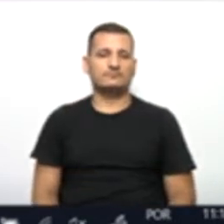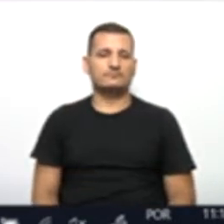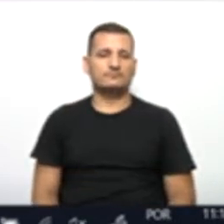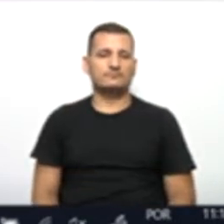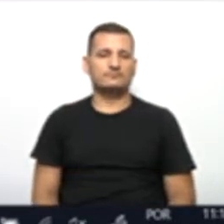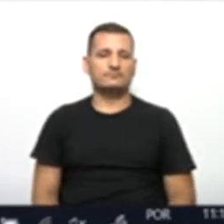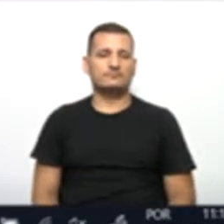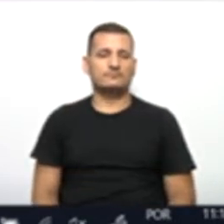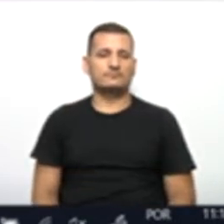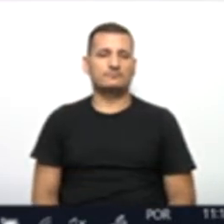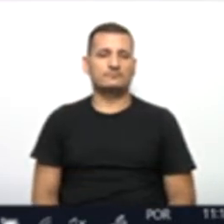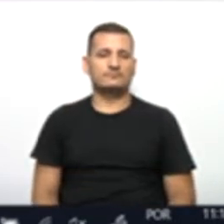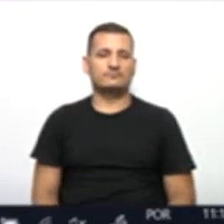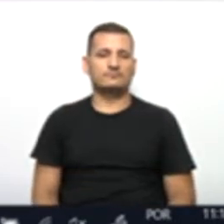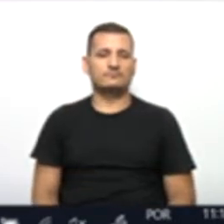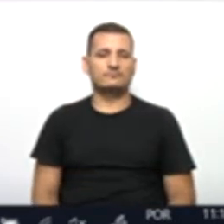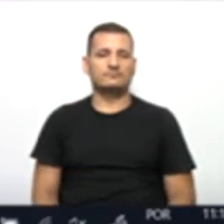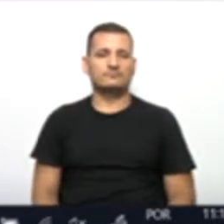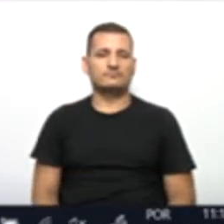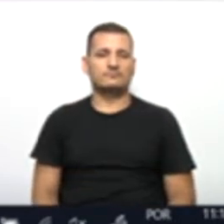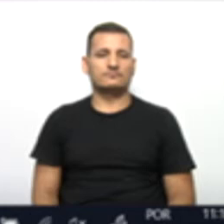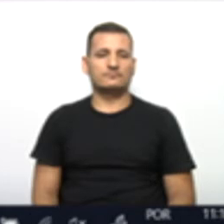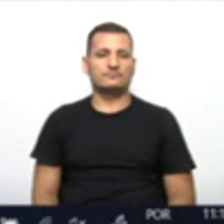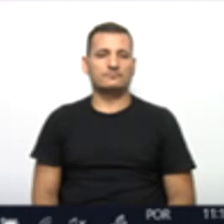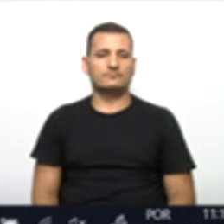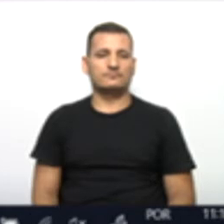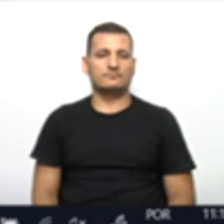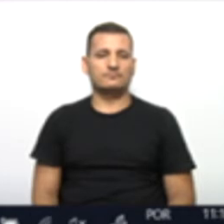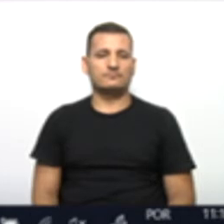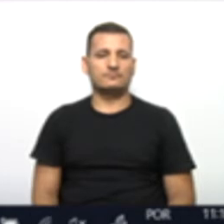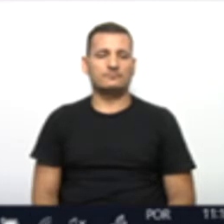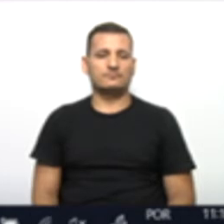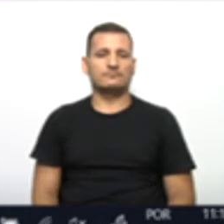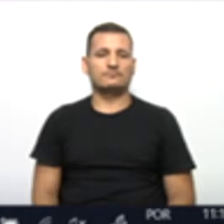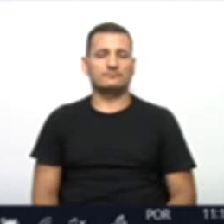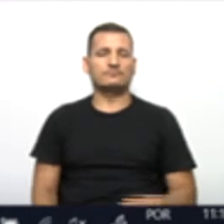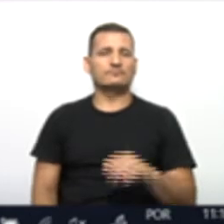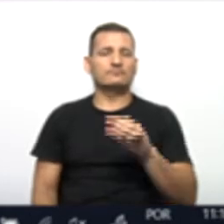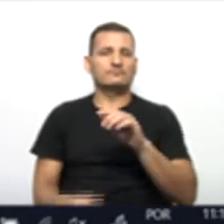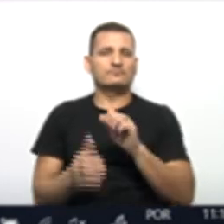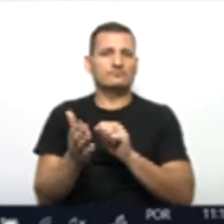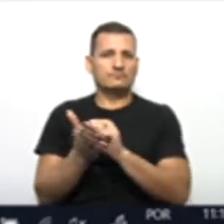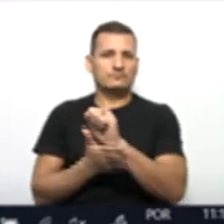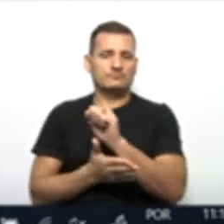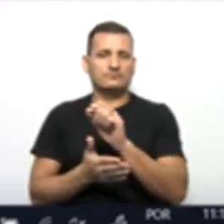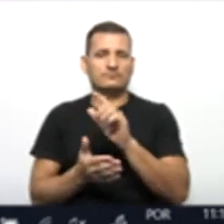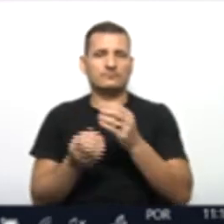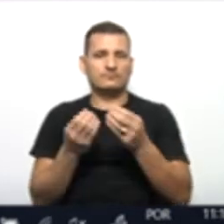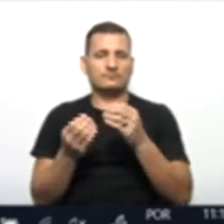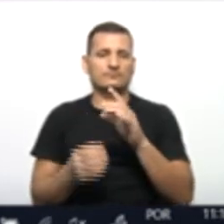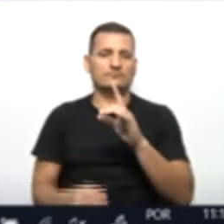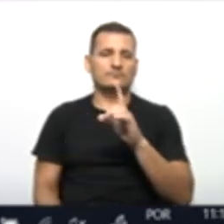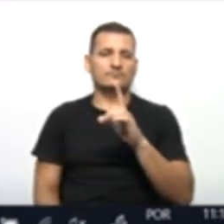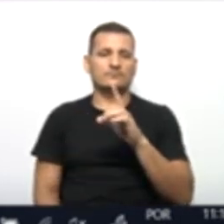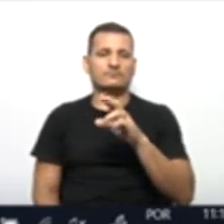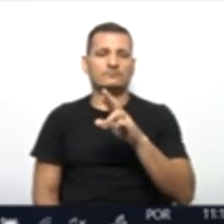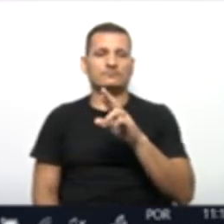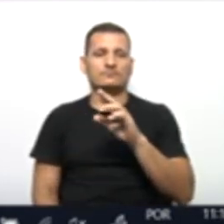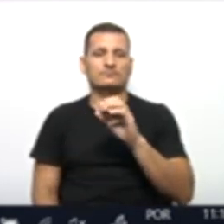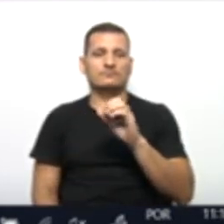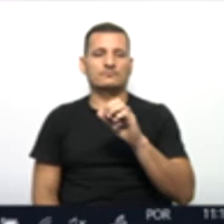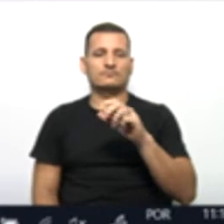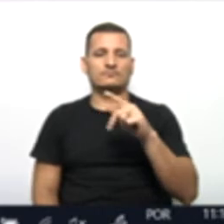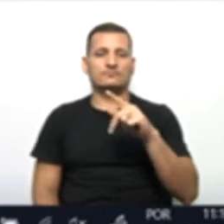tabela excluída com sucesso para excluir uma tabela o comando sql é o drop tempo ele vai fazer o drop